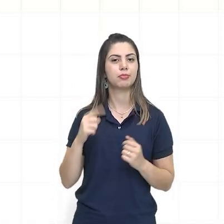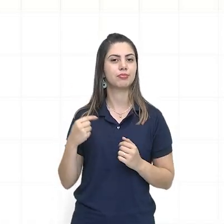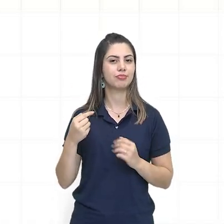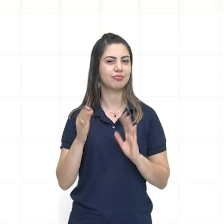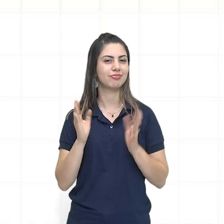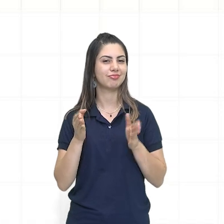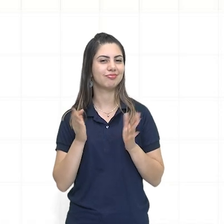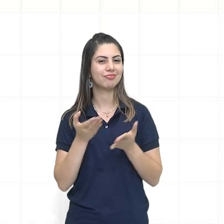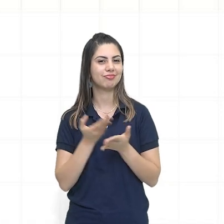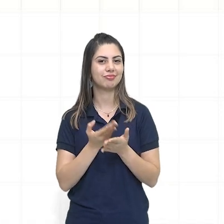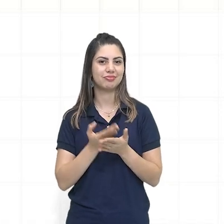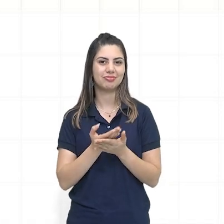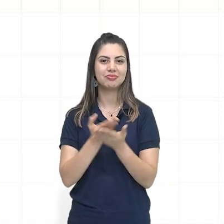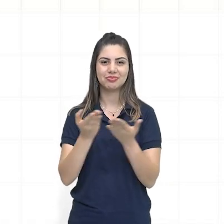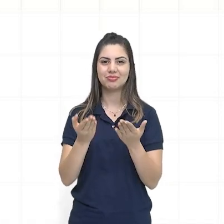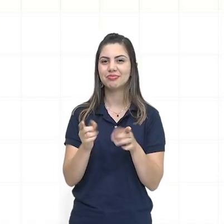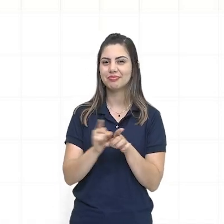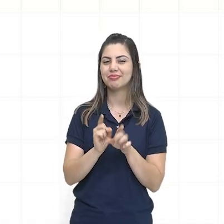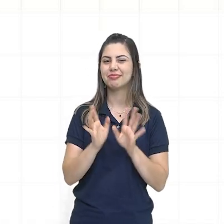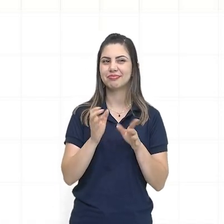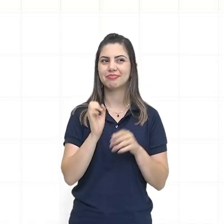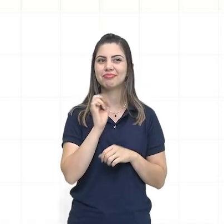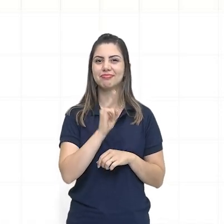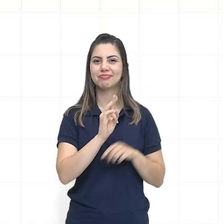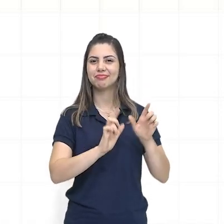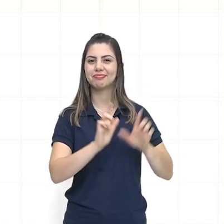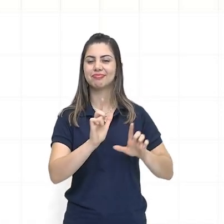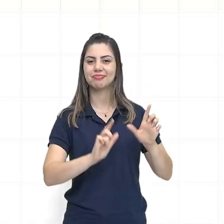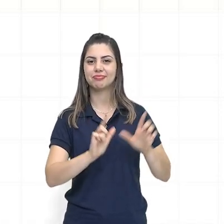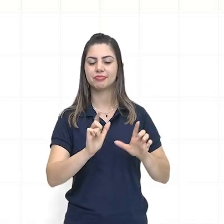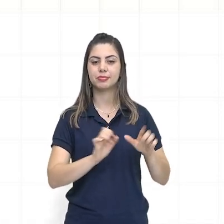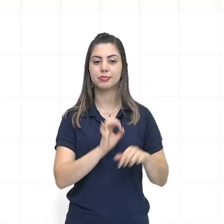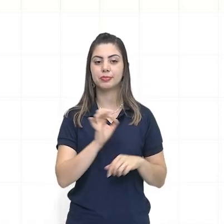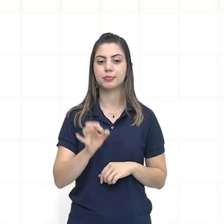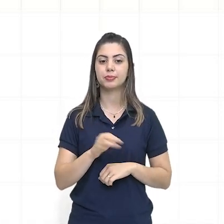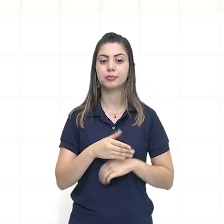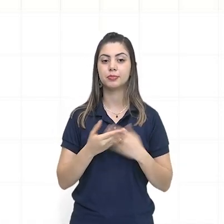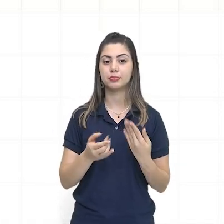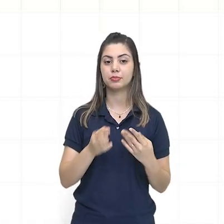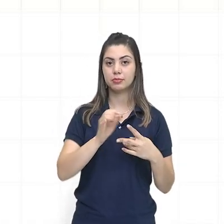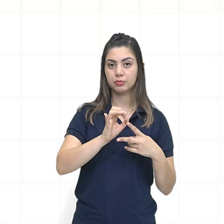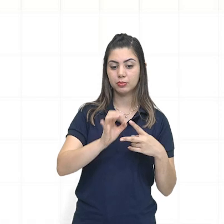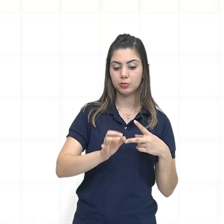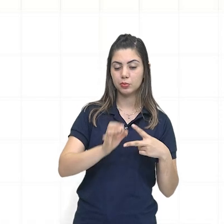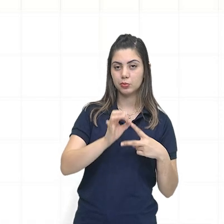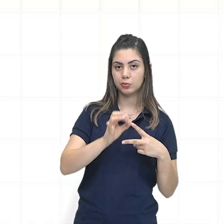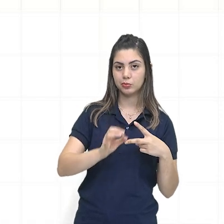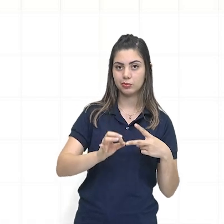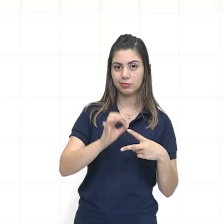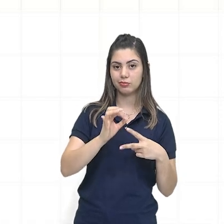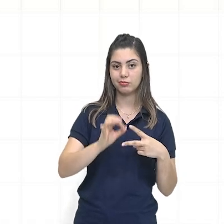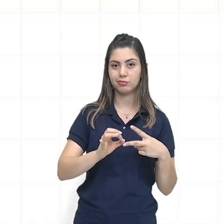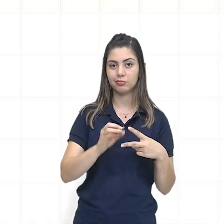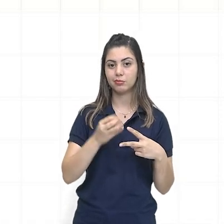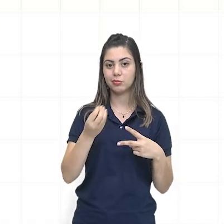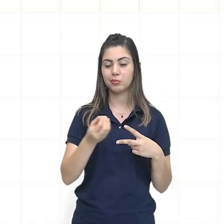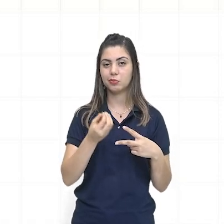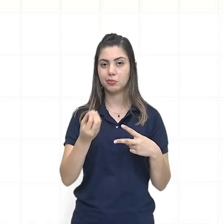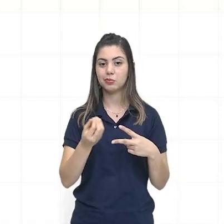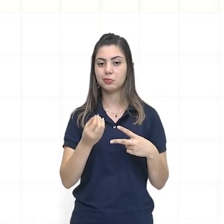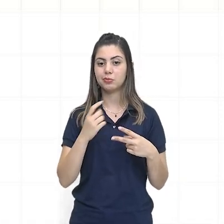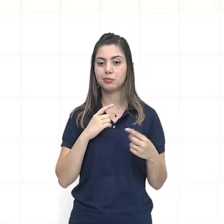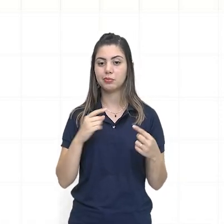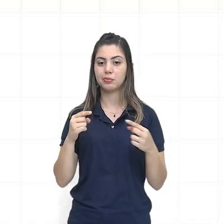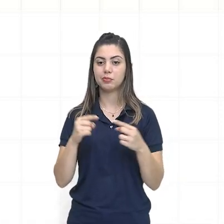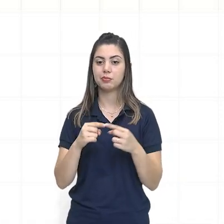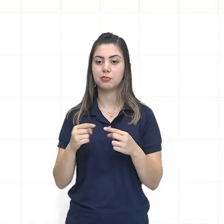eu acredito que vocês já tenham visto na TV. Então, a medida do ângulo, ela vai estar diretamente relacionada à quantidade